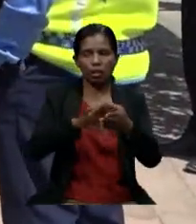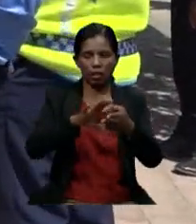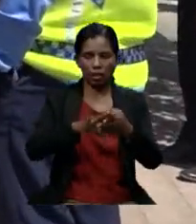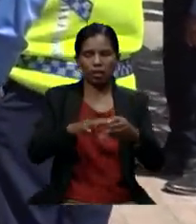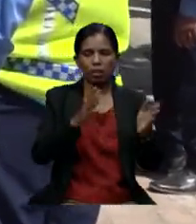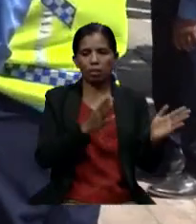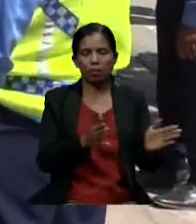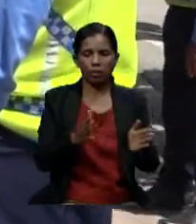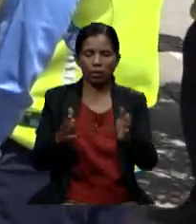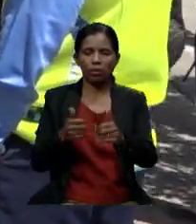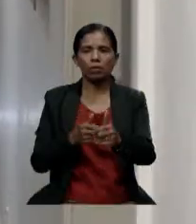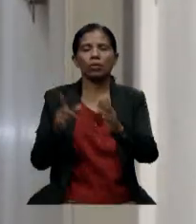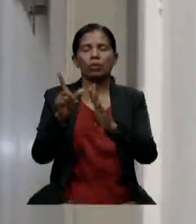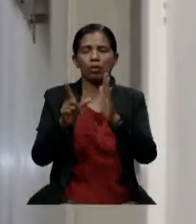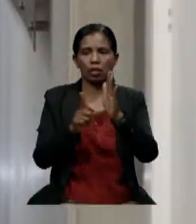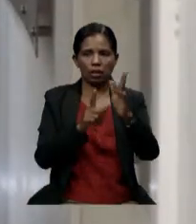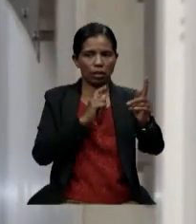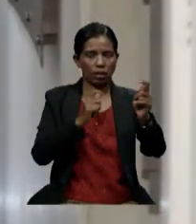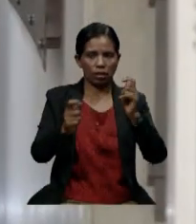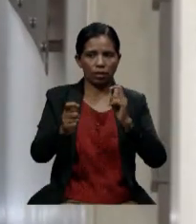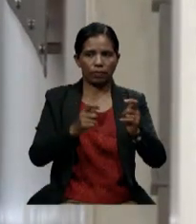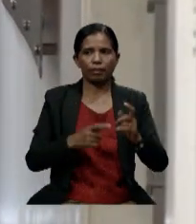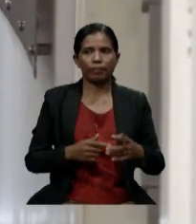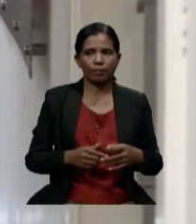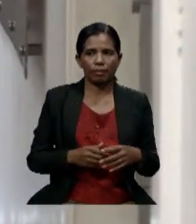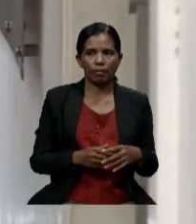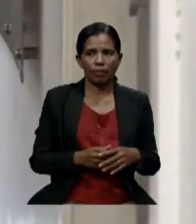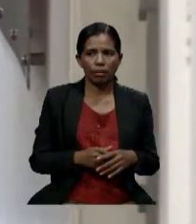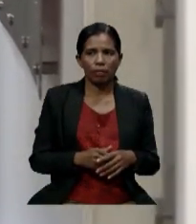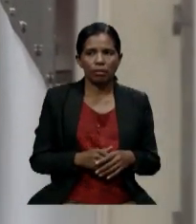processa tuir lei trânsito nian. João Carlos Juvial da Costa, GMN.